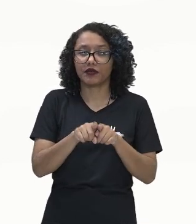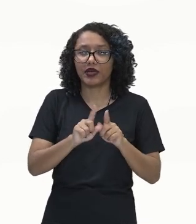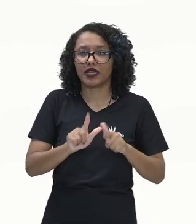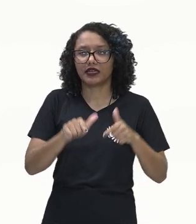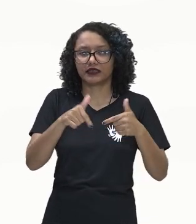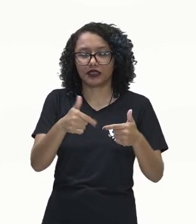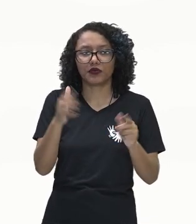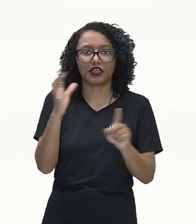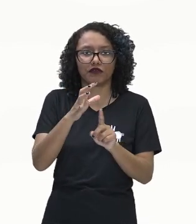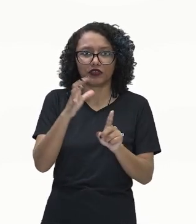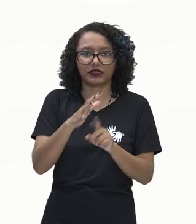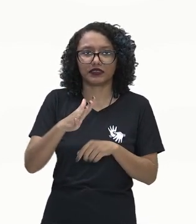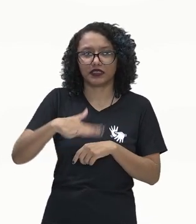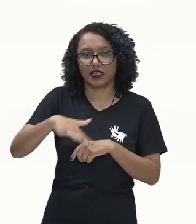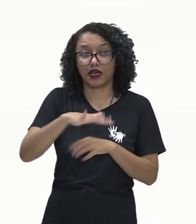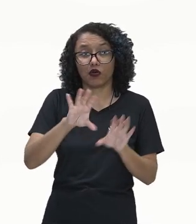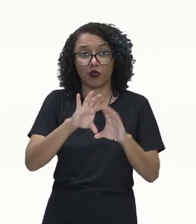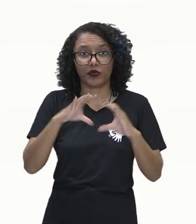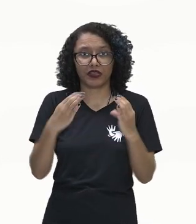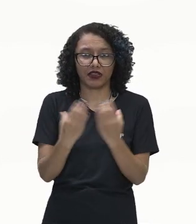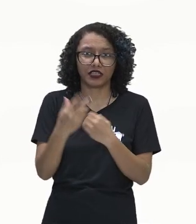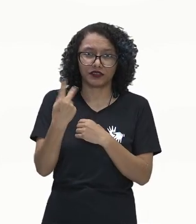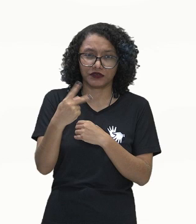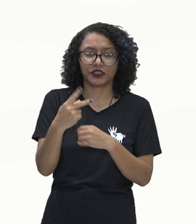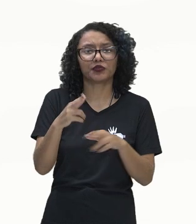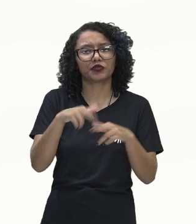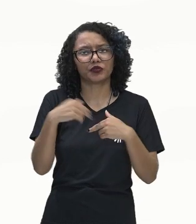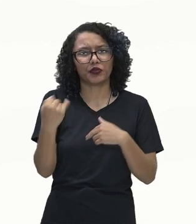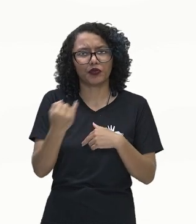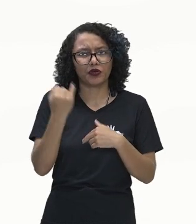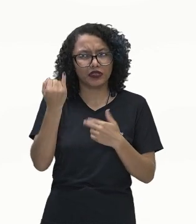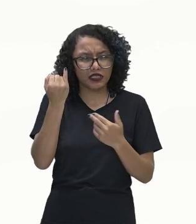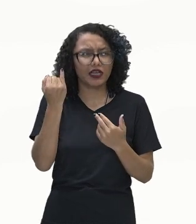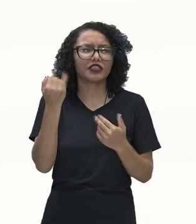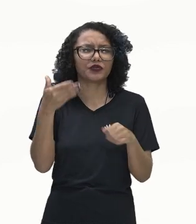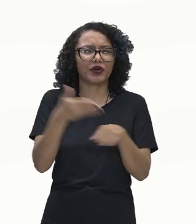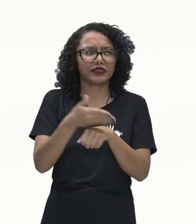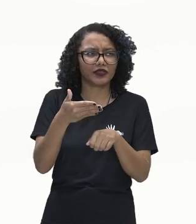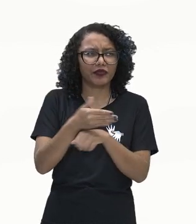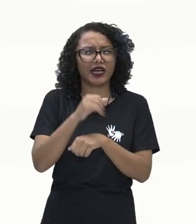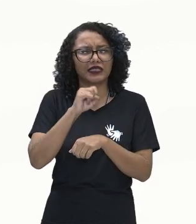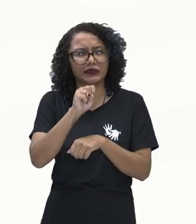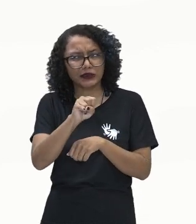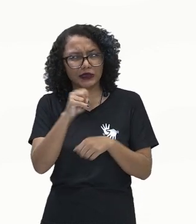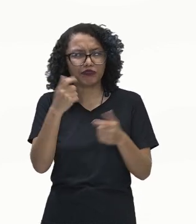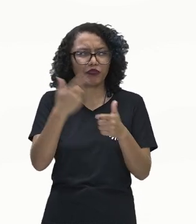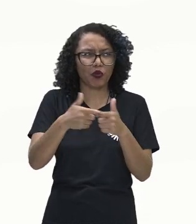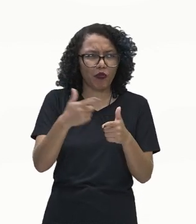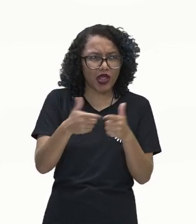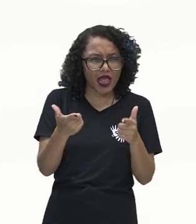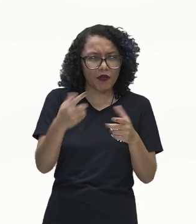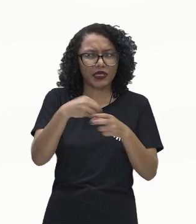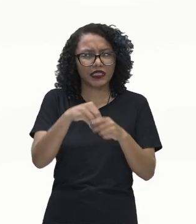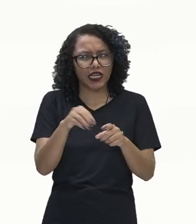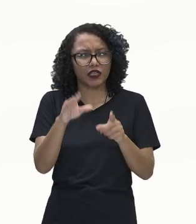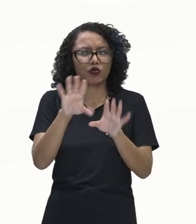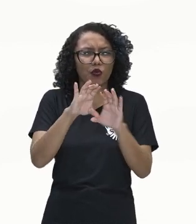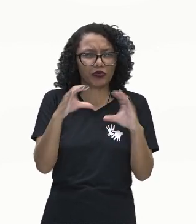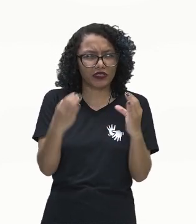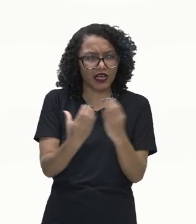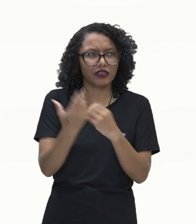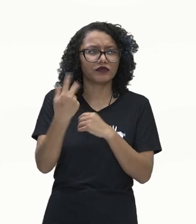importante a gente se envolver nos problemas, nas lutas da nossa comunidade. Vocês também podem atuar